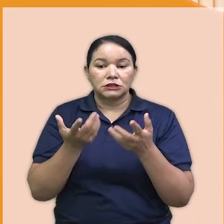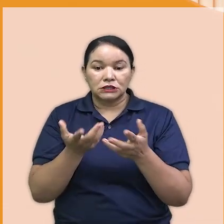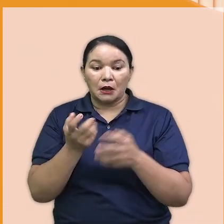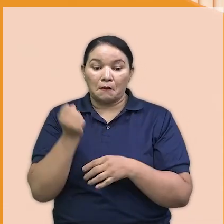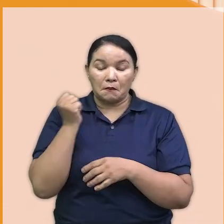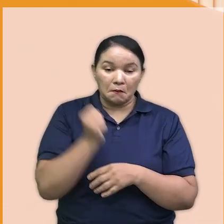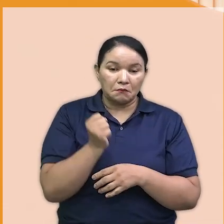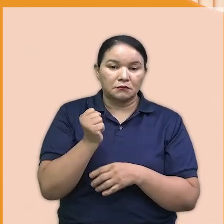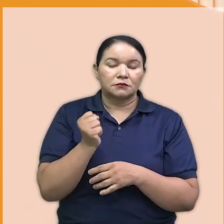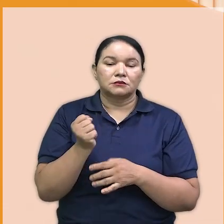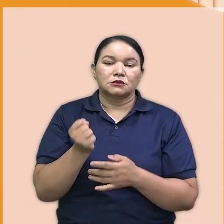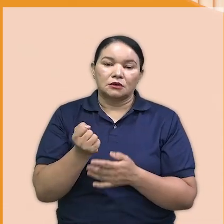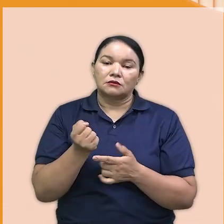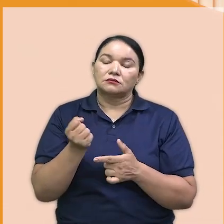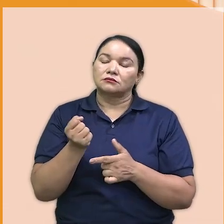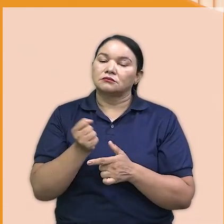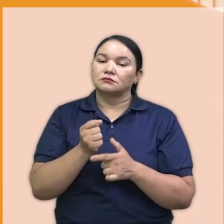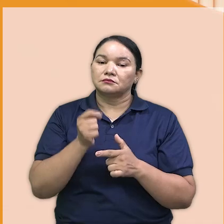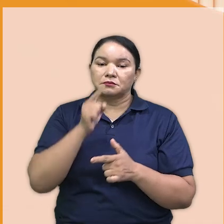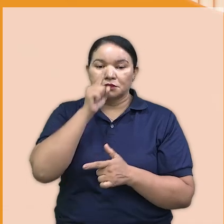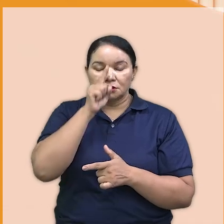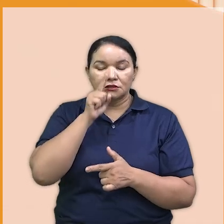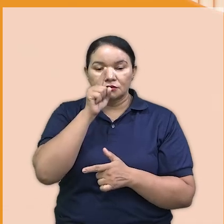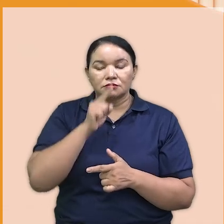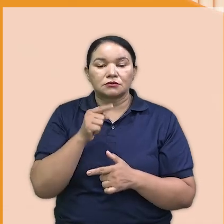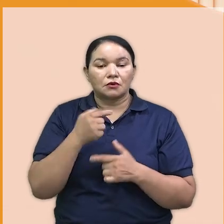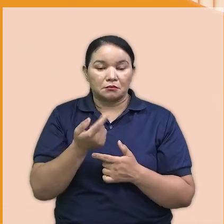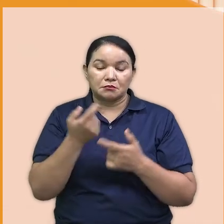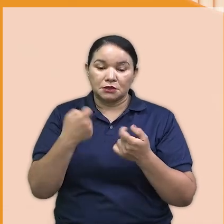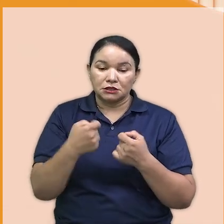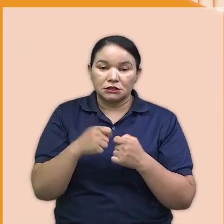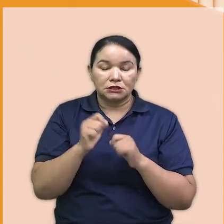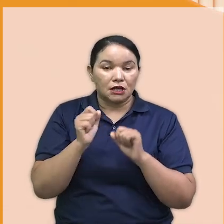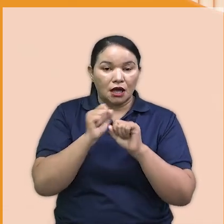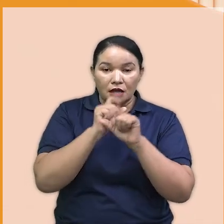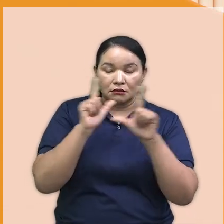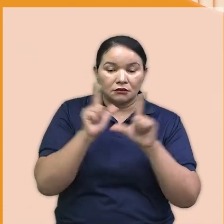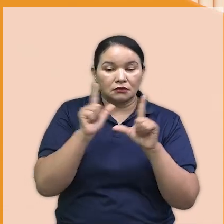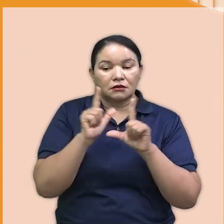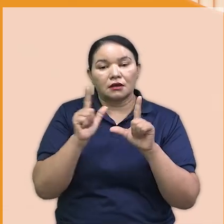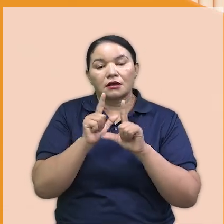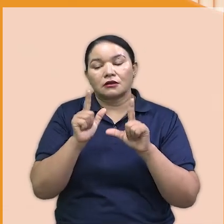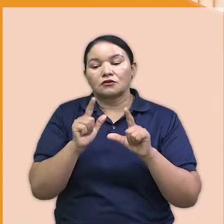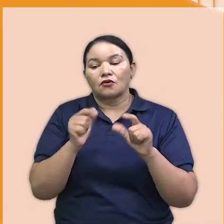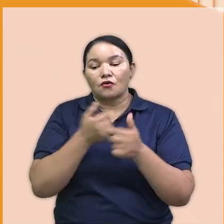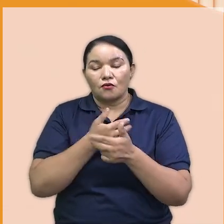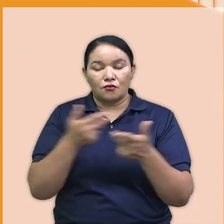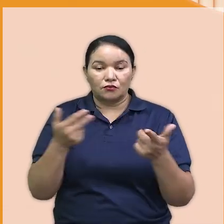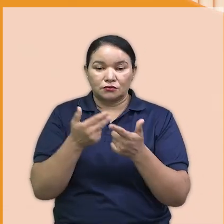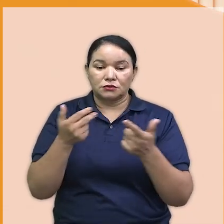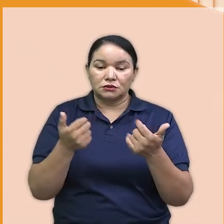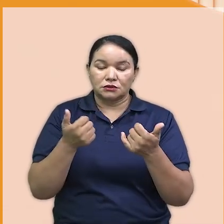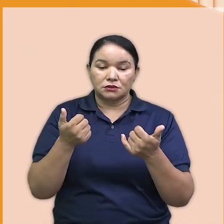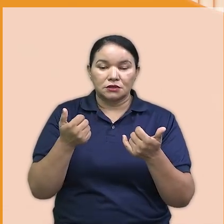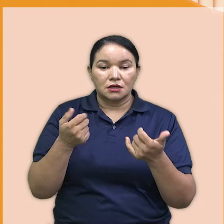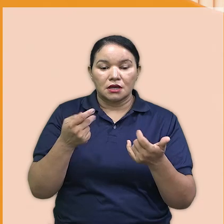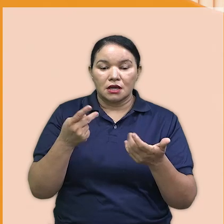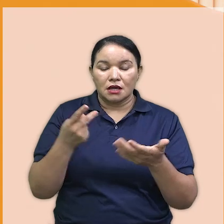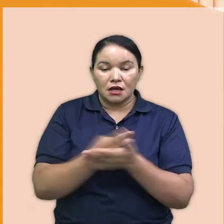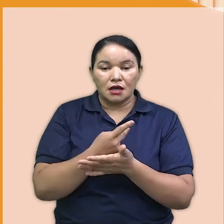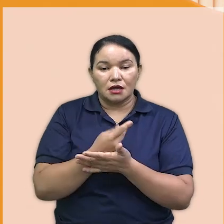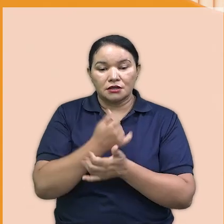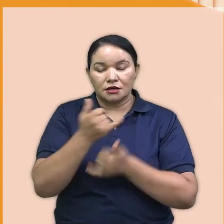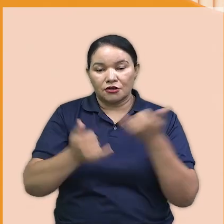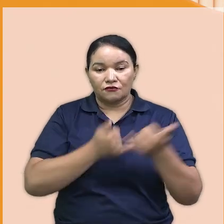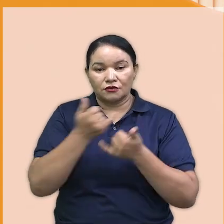quer exterminar a outra raça. Então, nós temos que estar muito atentos quando nós falamos disso. Então,